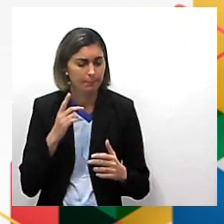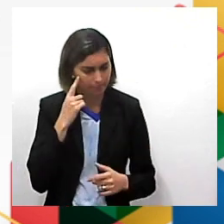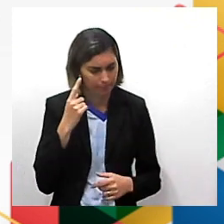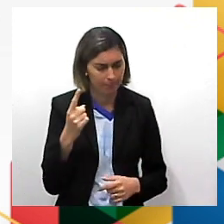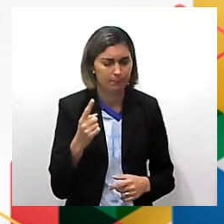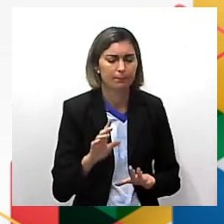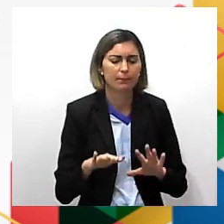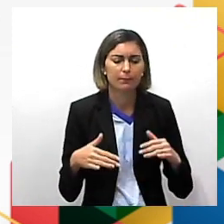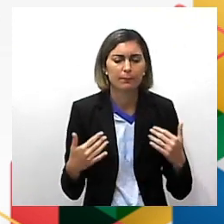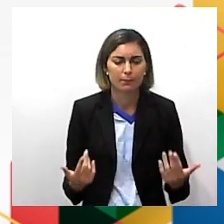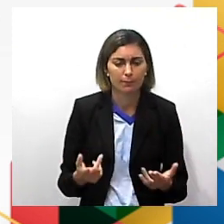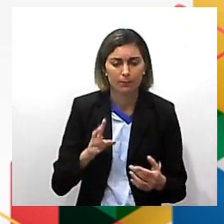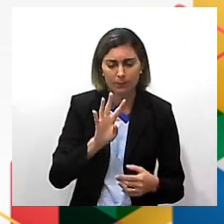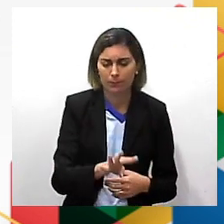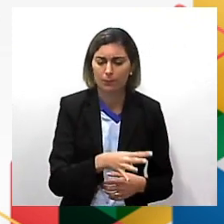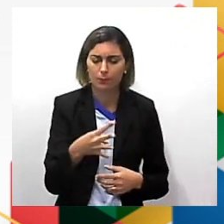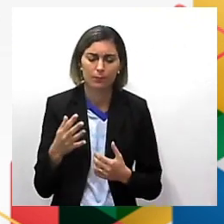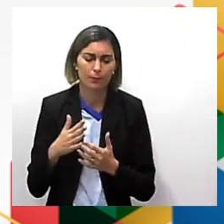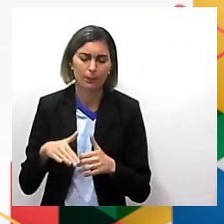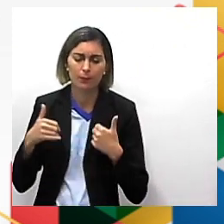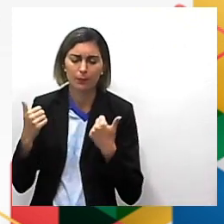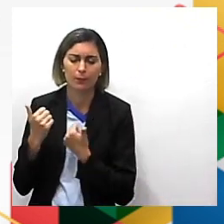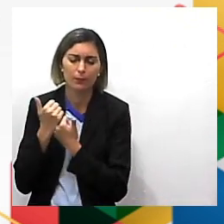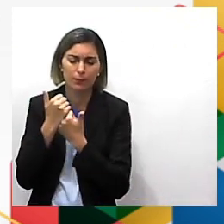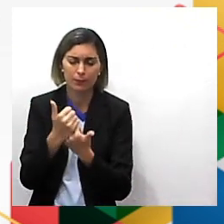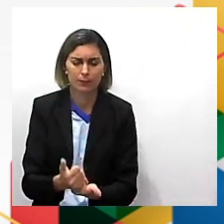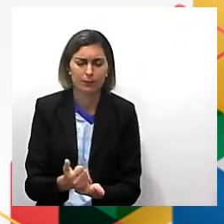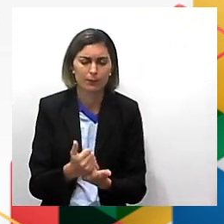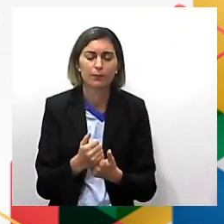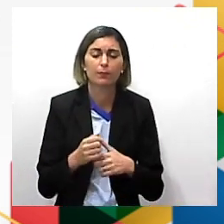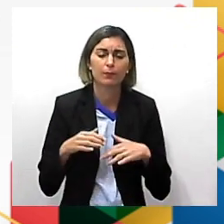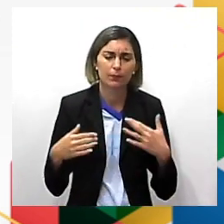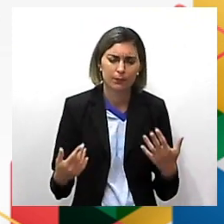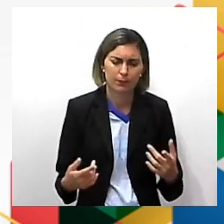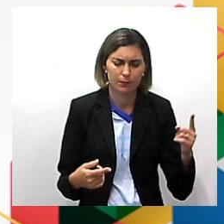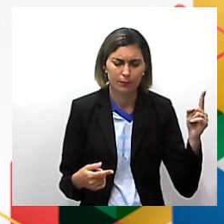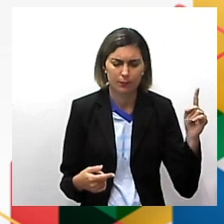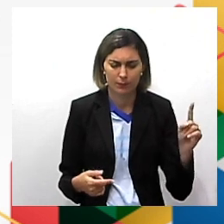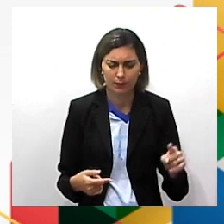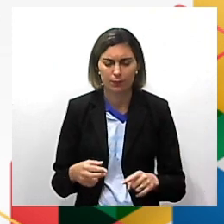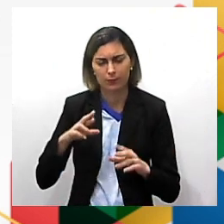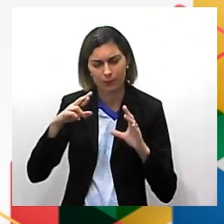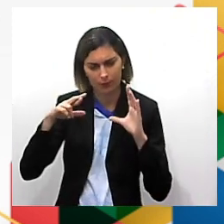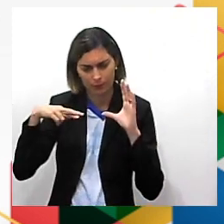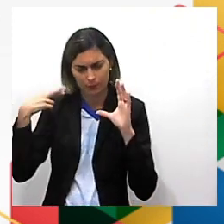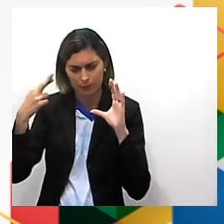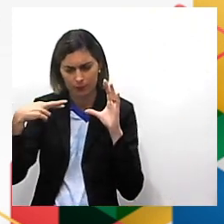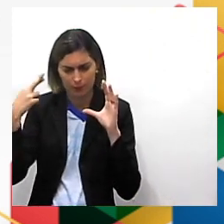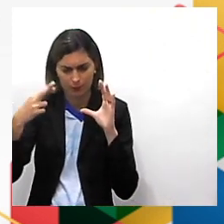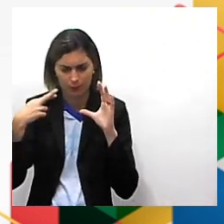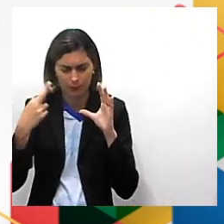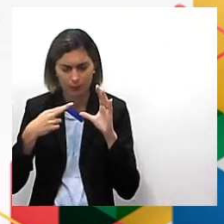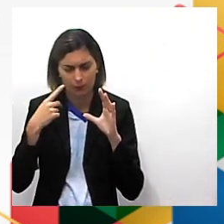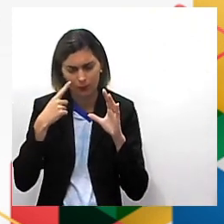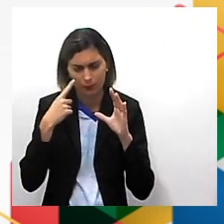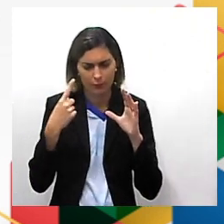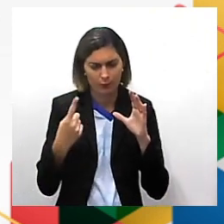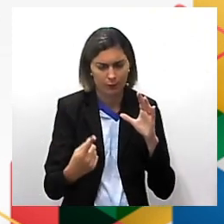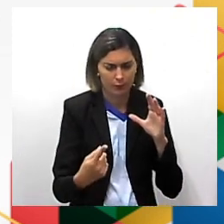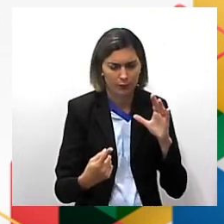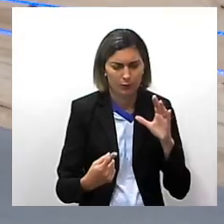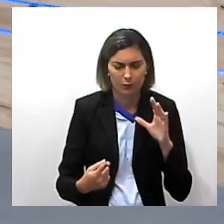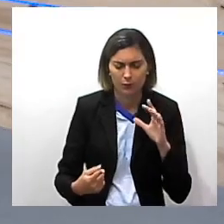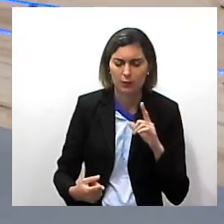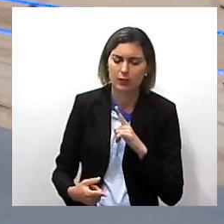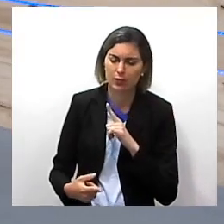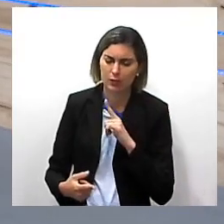ideia? Então, o gráfico que melhor representa essa situação é Robertão. Corta para ti o Valtinho aqui na tela